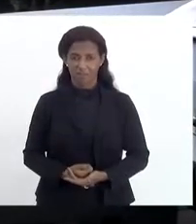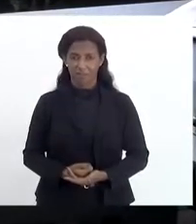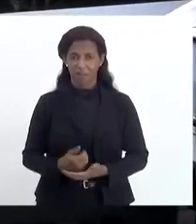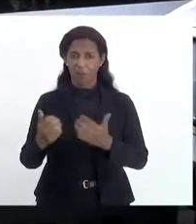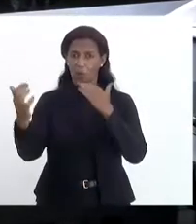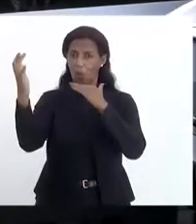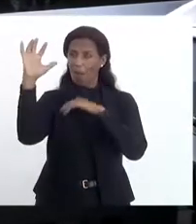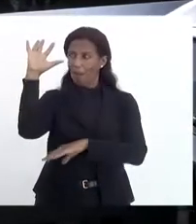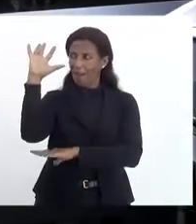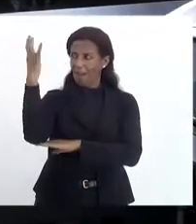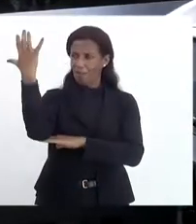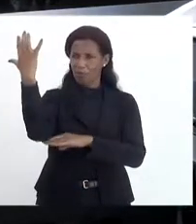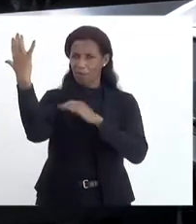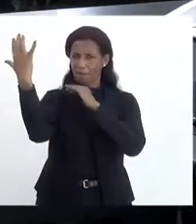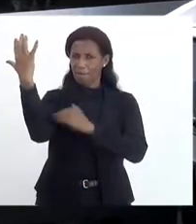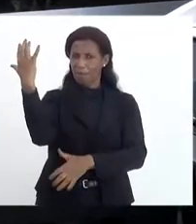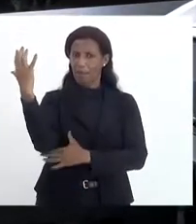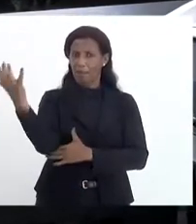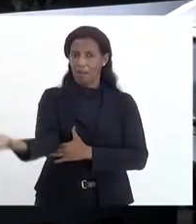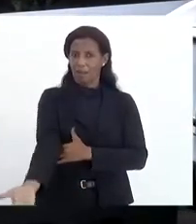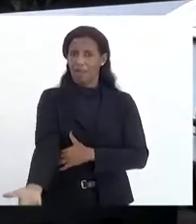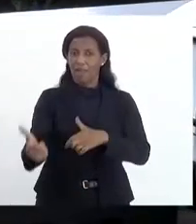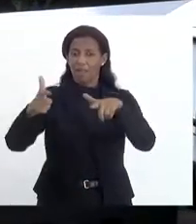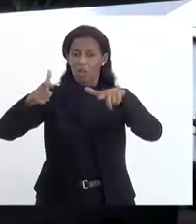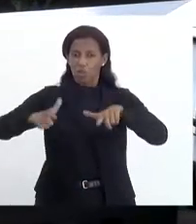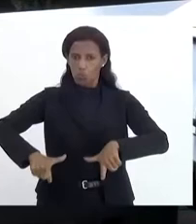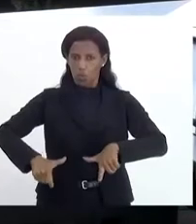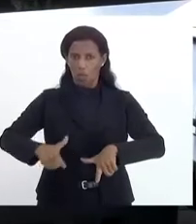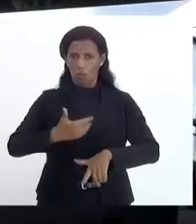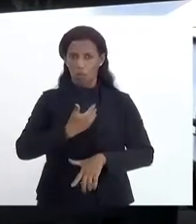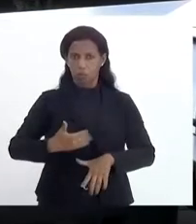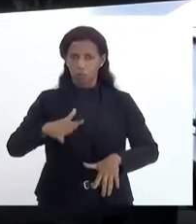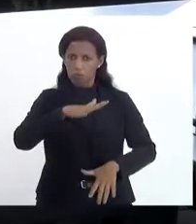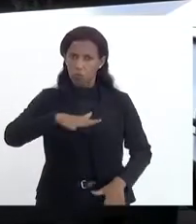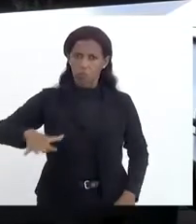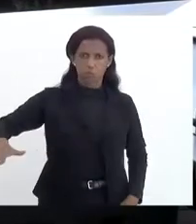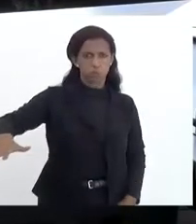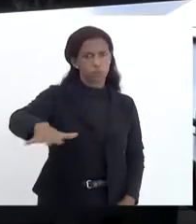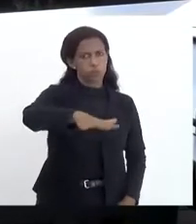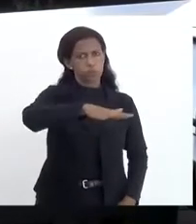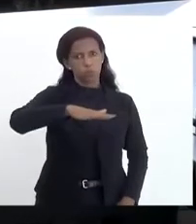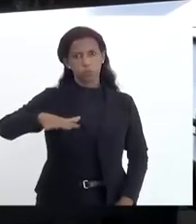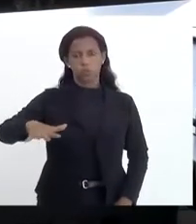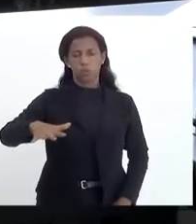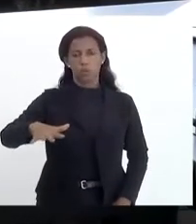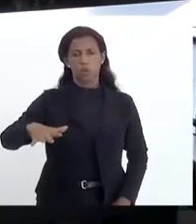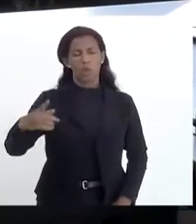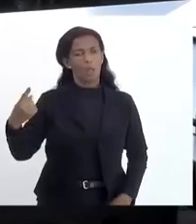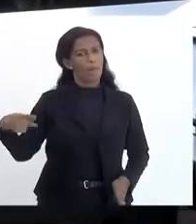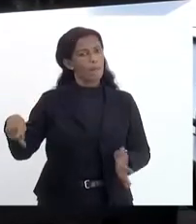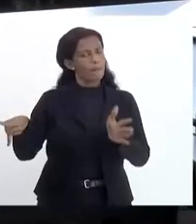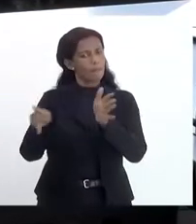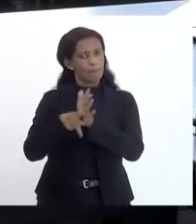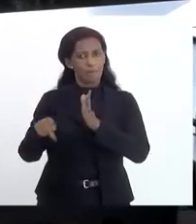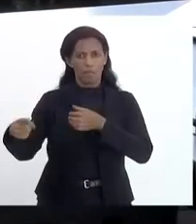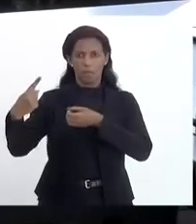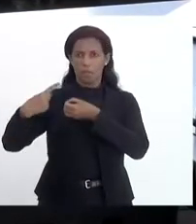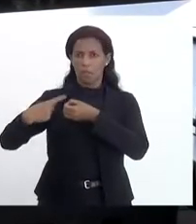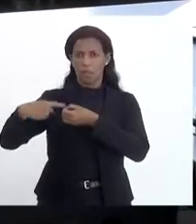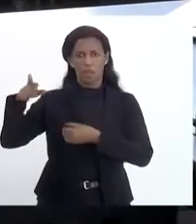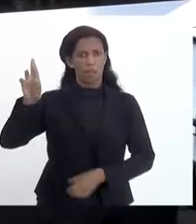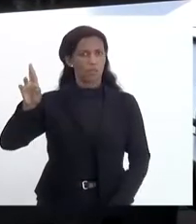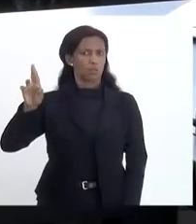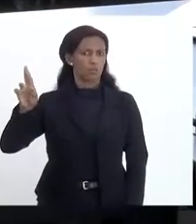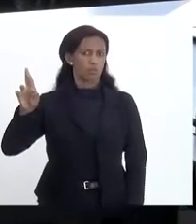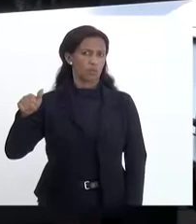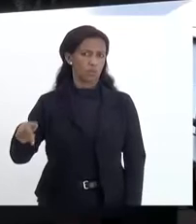de árvore em logradouros públicos é atribuição dos municípios. Se